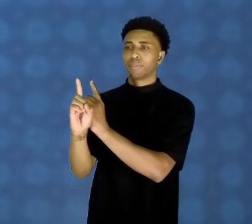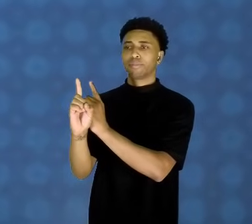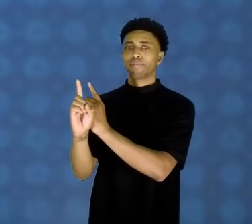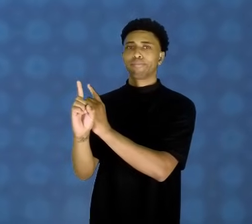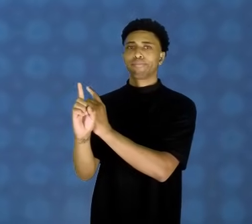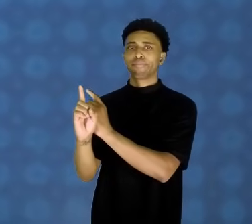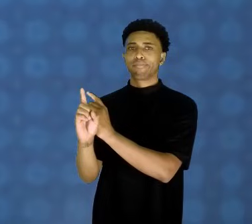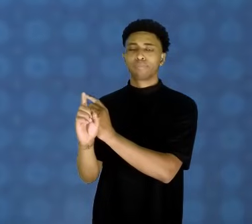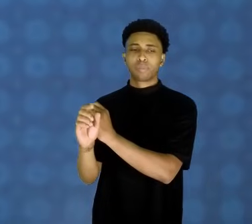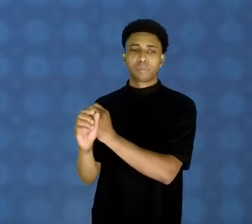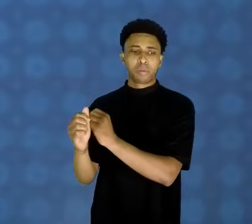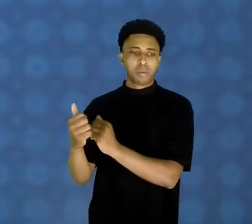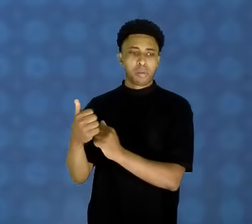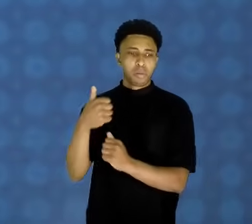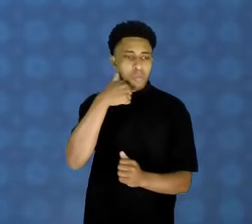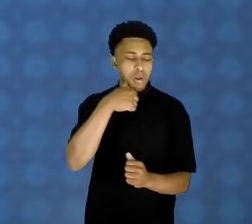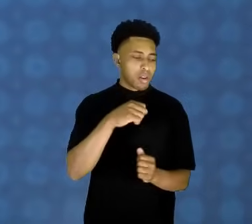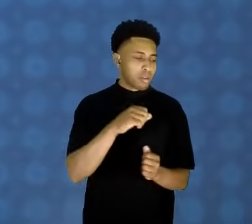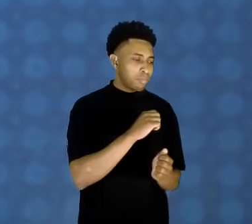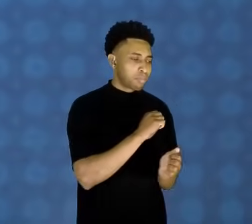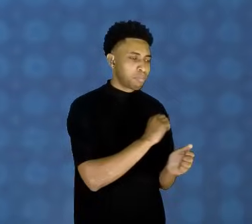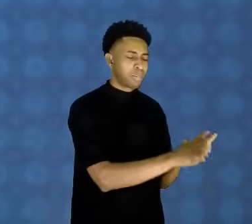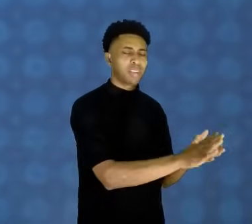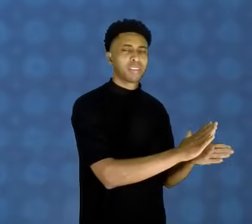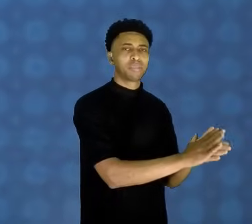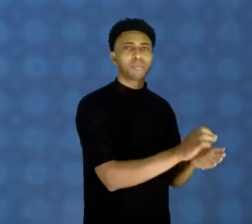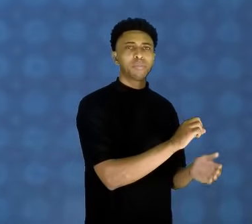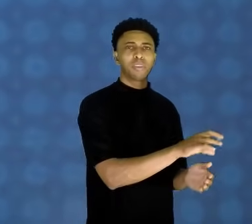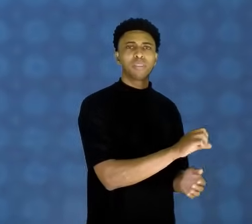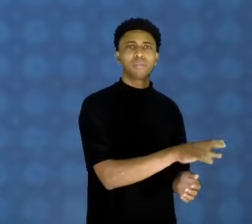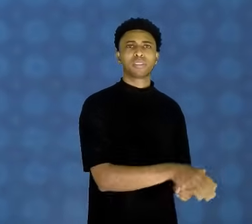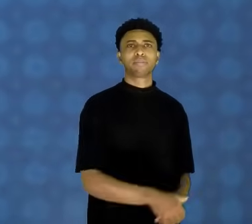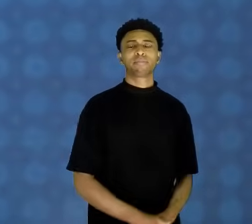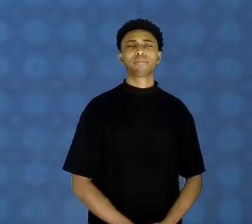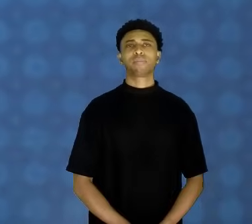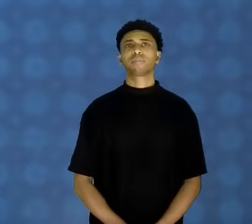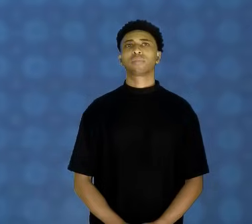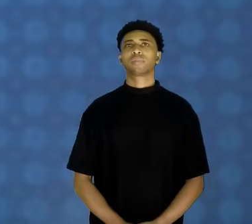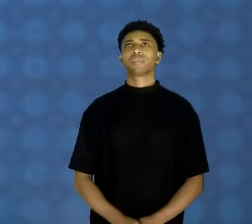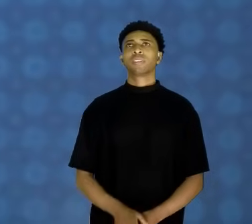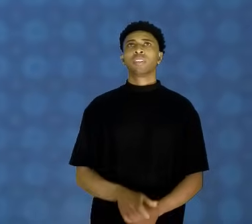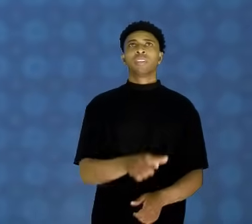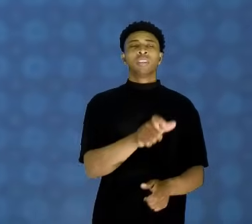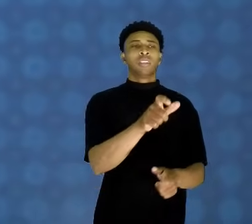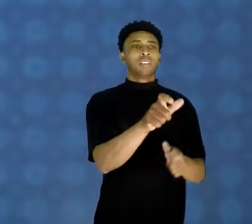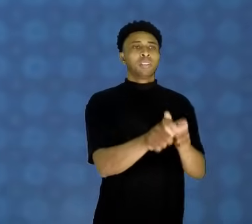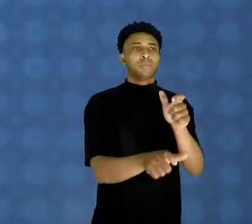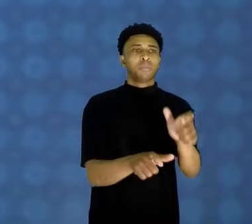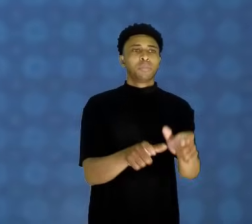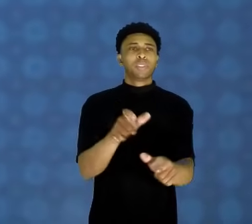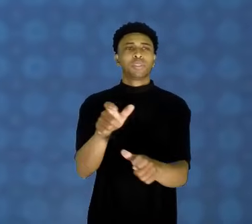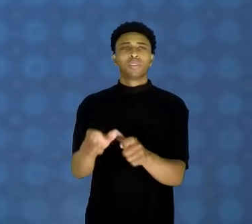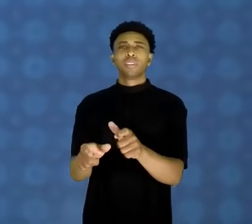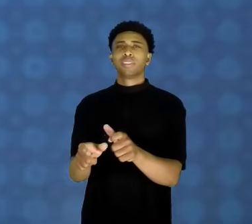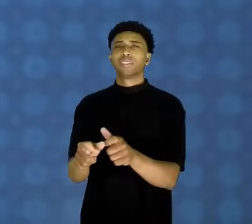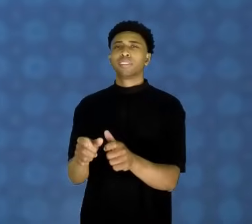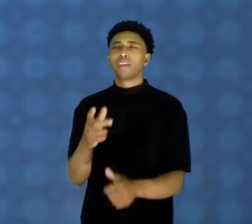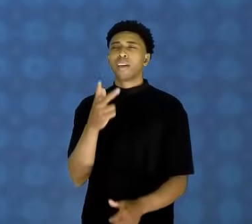você. Porque as pessoas, elas têm muita facilidade em nos ver como incômodo.